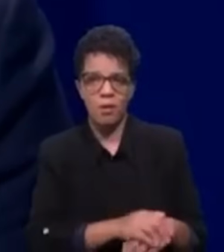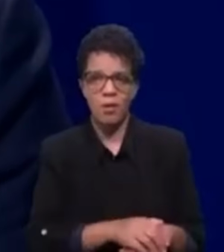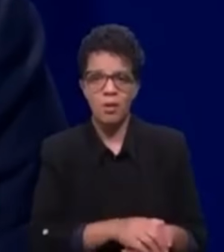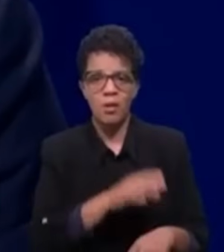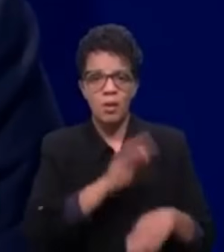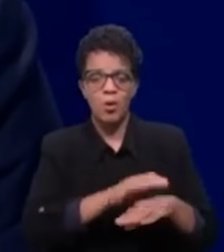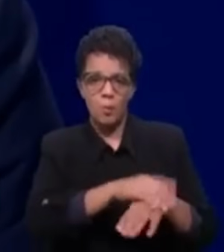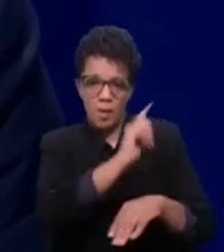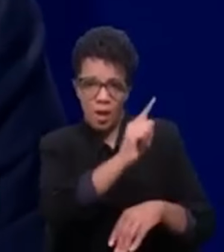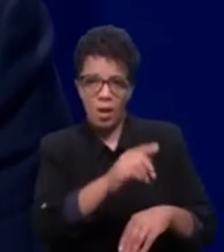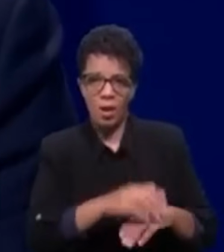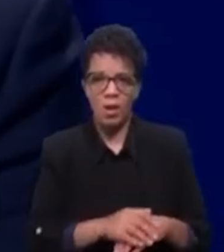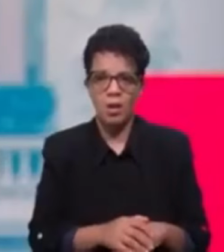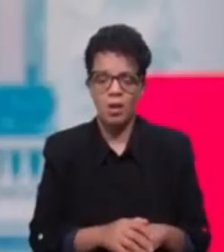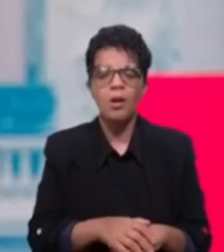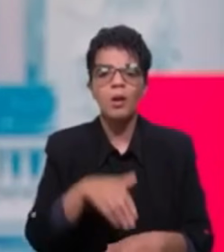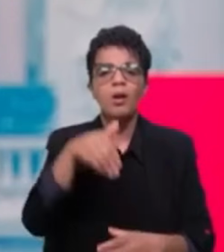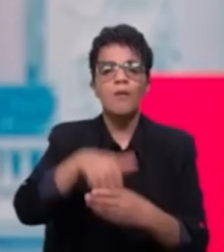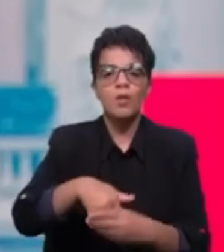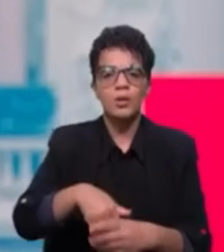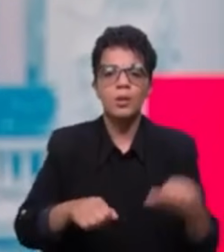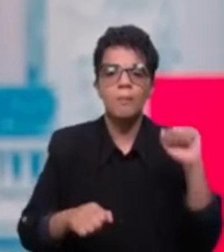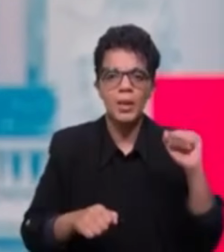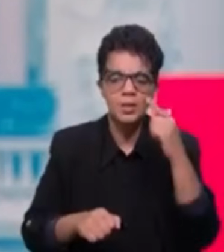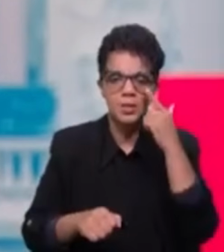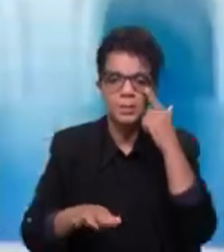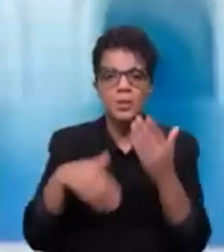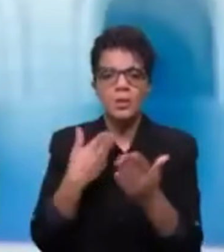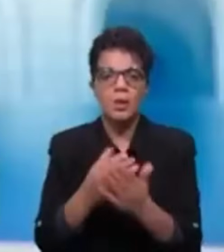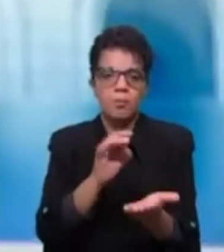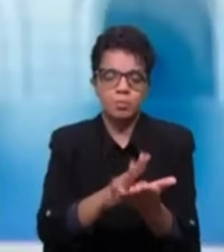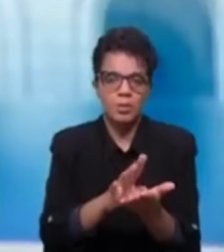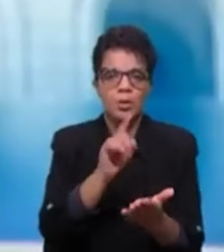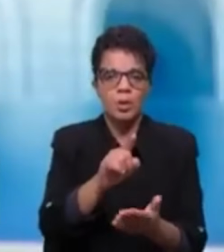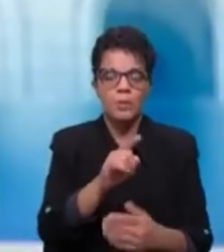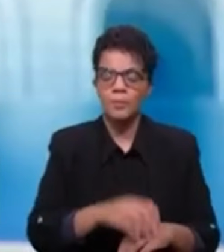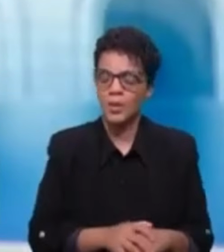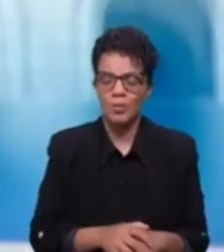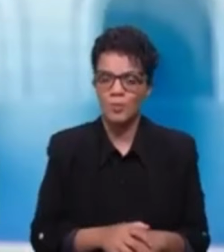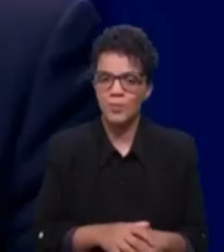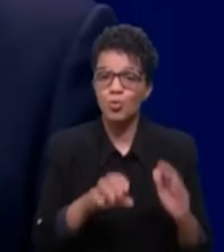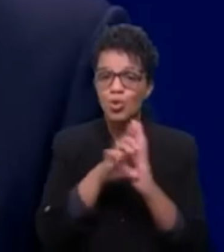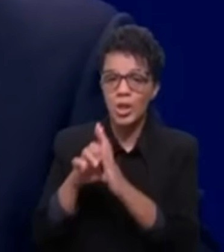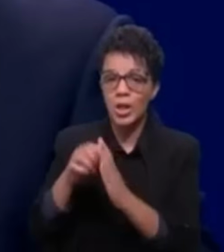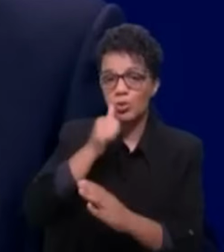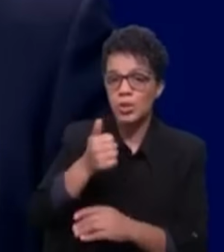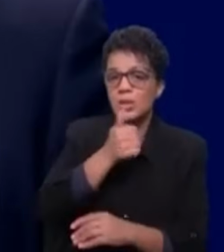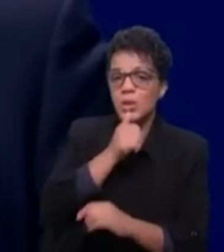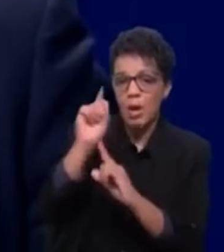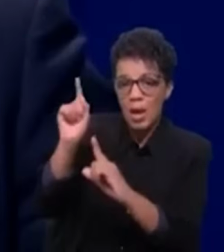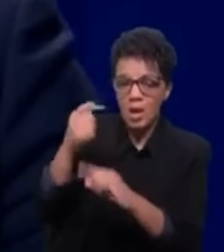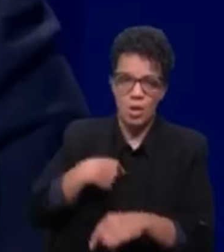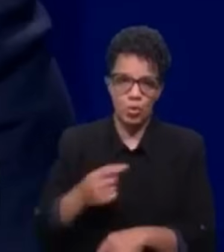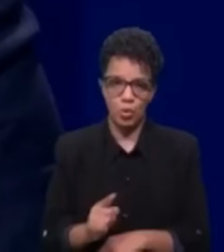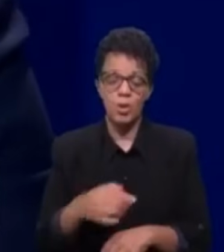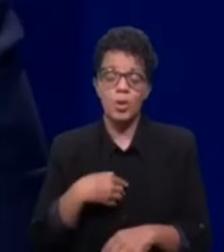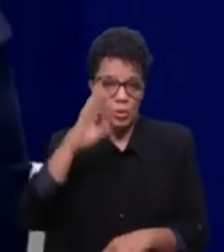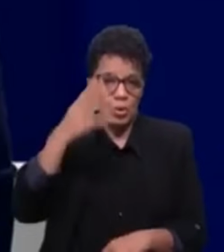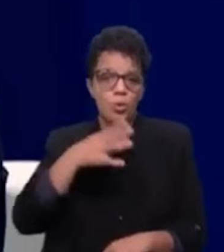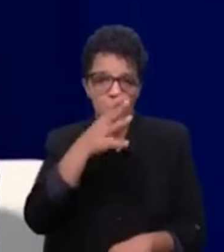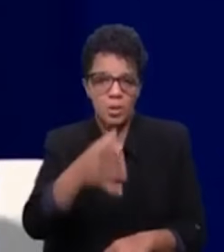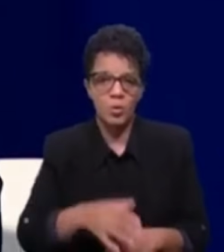resp paraar vai votar ao lado do PS para derrubar o o cheg aores é que tomará essa decisão não sou eu eu eu sei o que é que digo eu